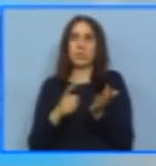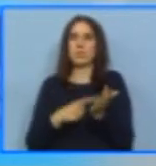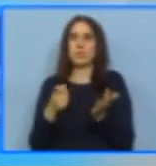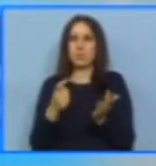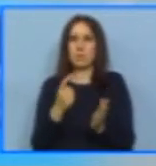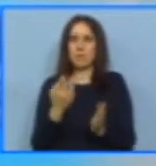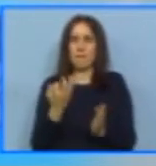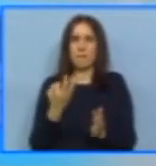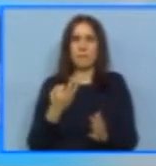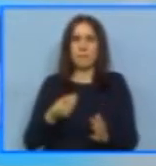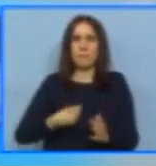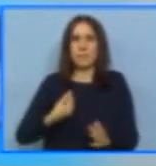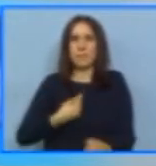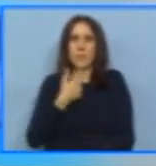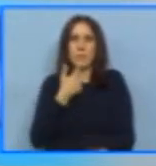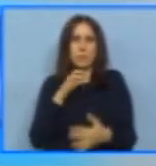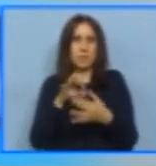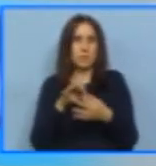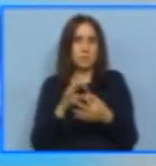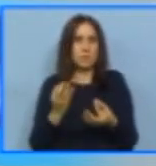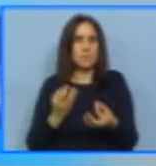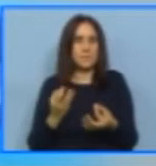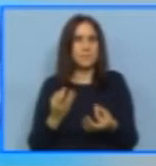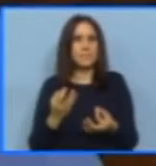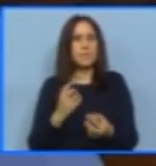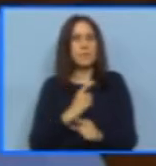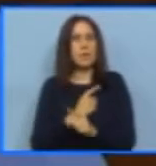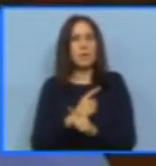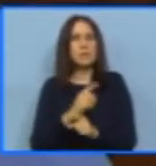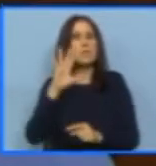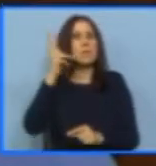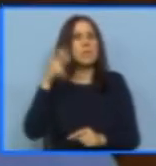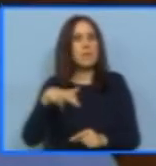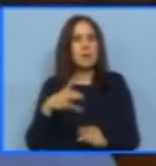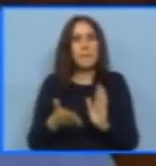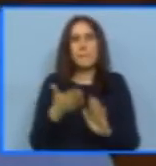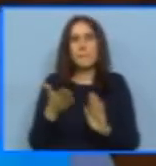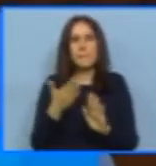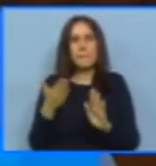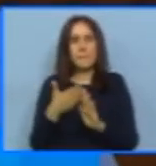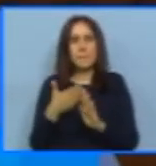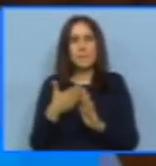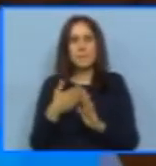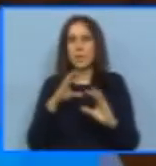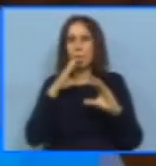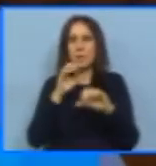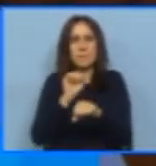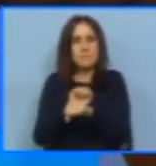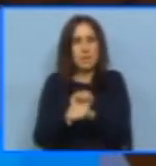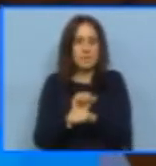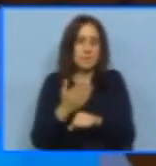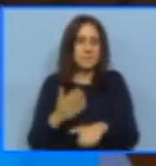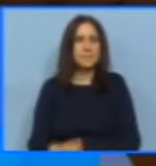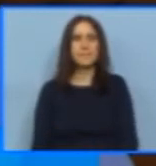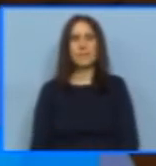são têm uma grande preocupação sobre isso, para o caso de haver alguma emergência, bloquearem todo tipo de comunicações, enfim. Apesar